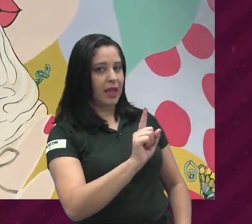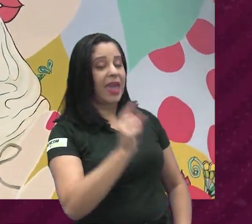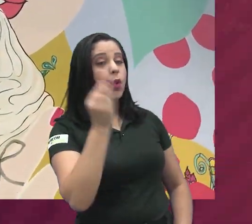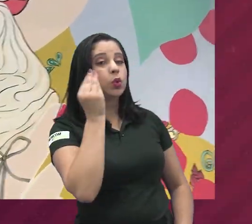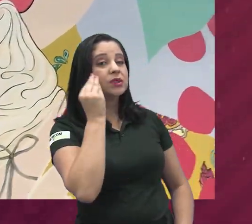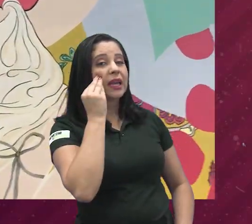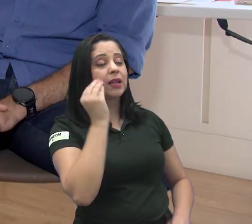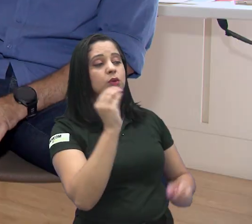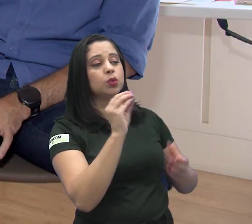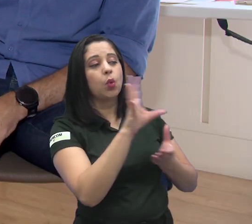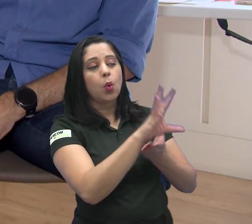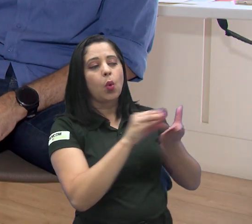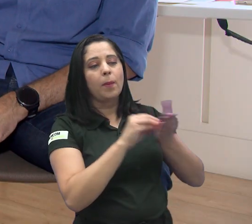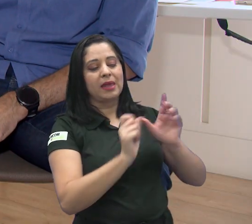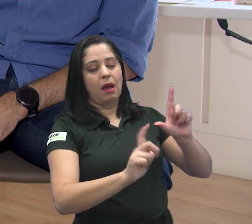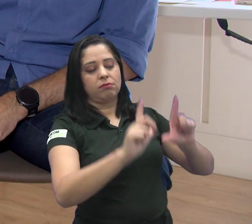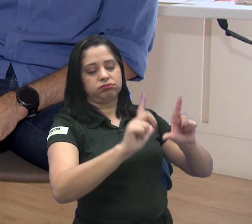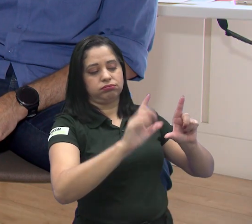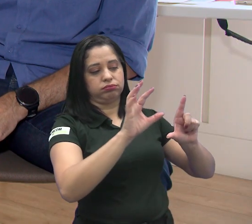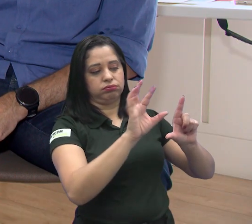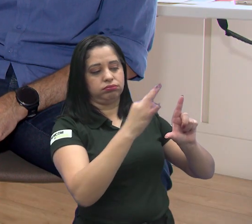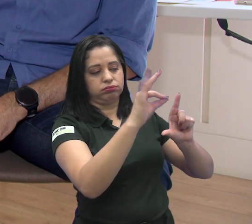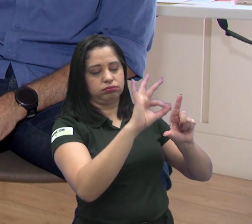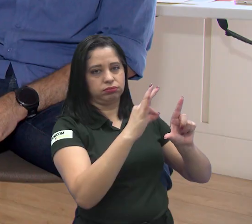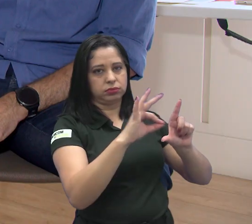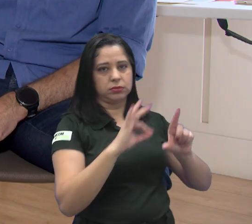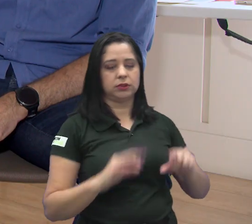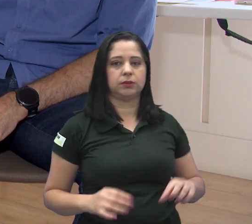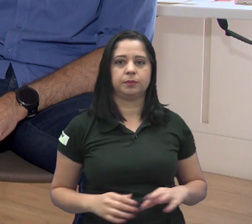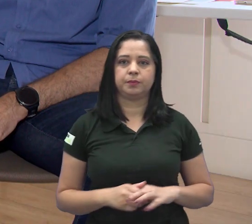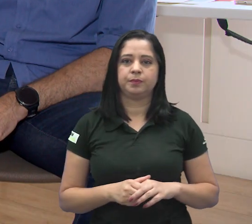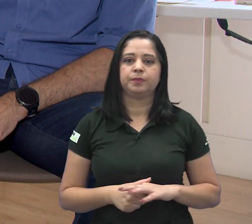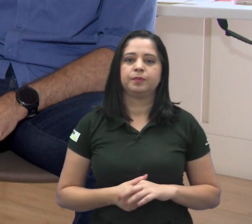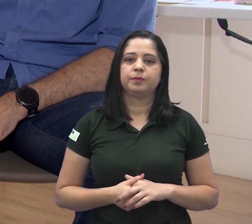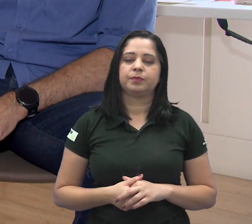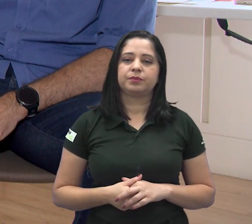uma tela mesmo. Pra gente encerrar o nosso papo, o que